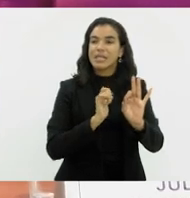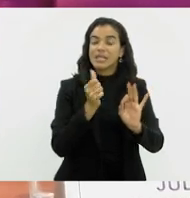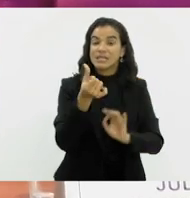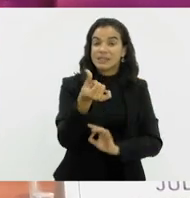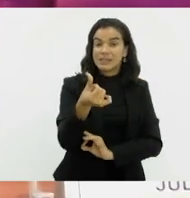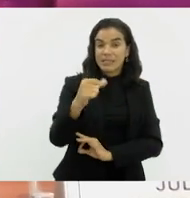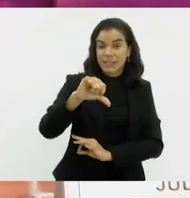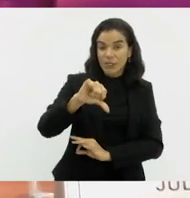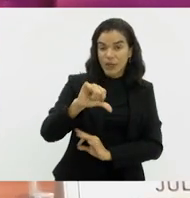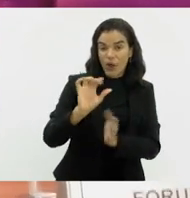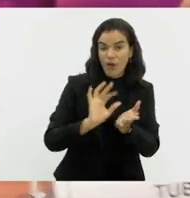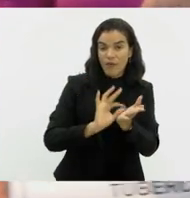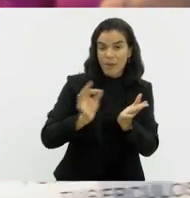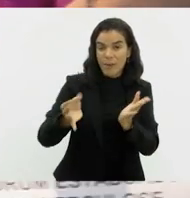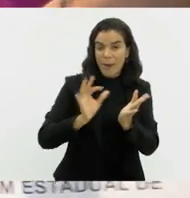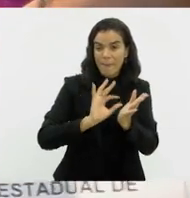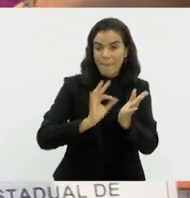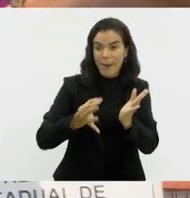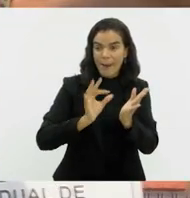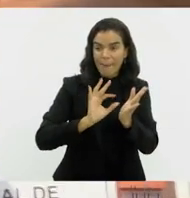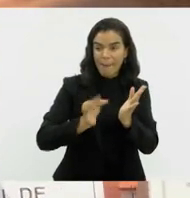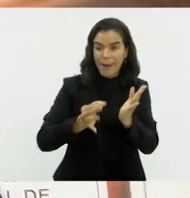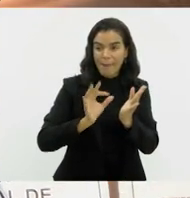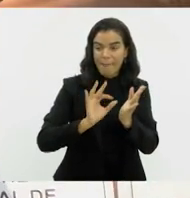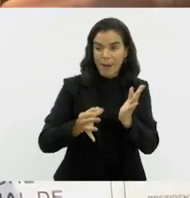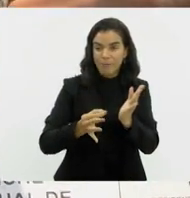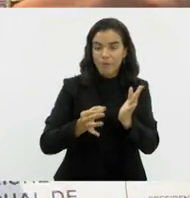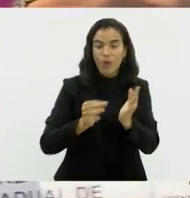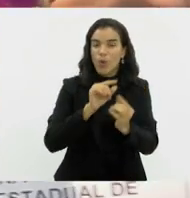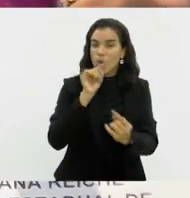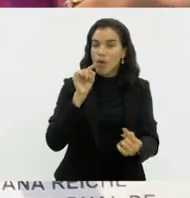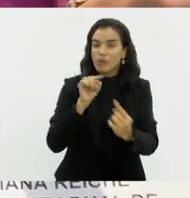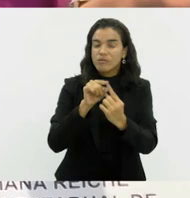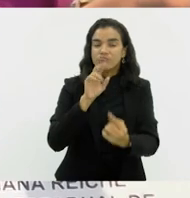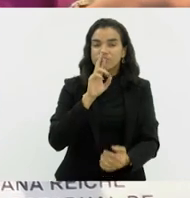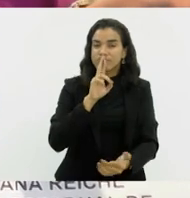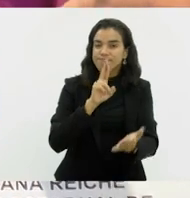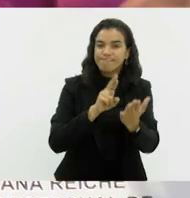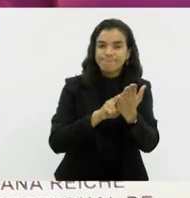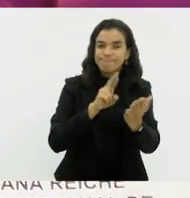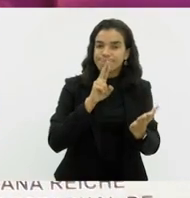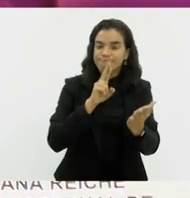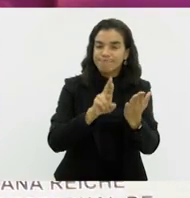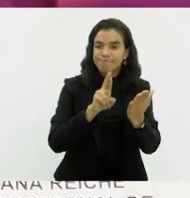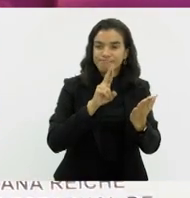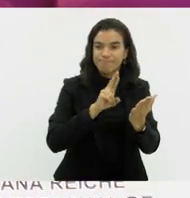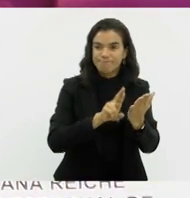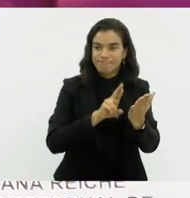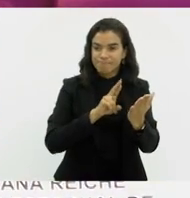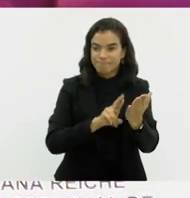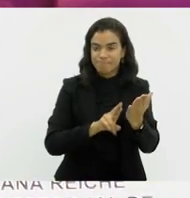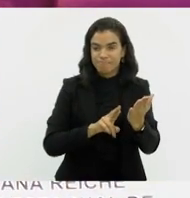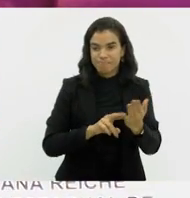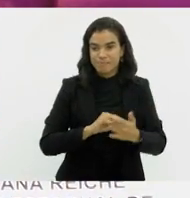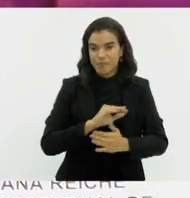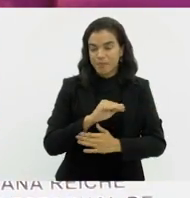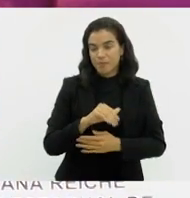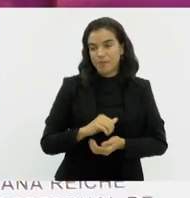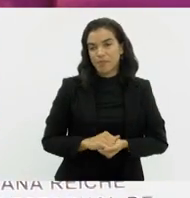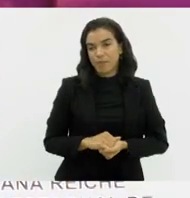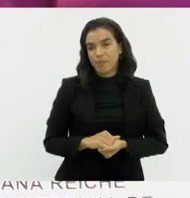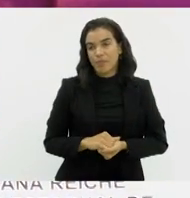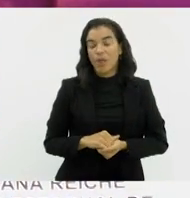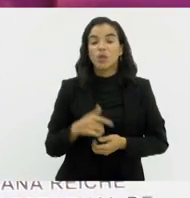69 páginas. O objetivo principal dele foi responder às questões que foram colocadas